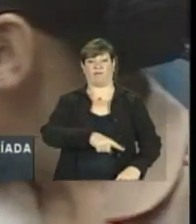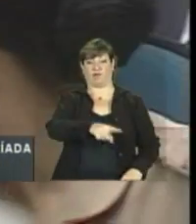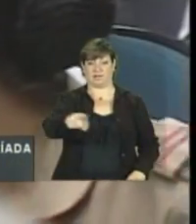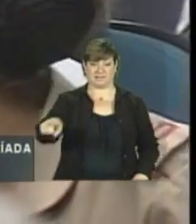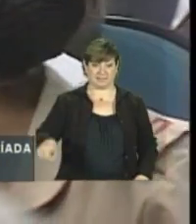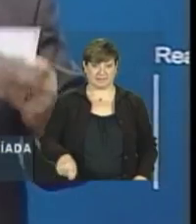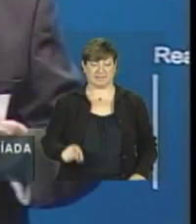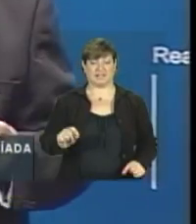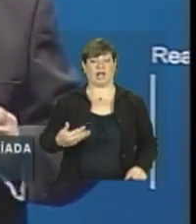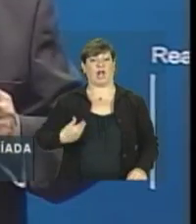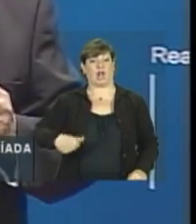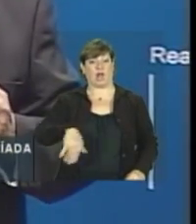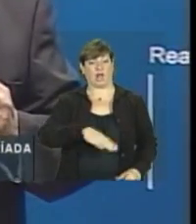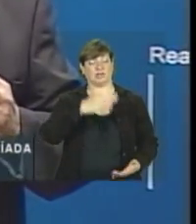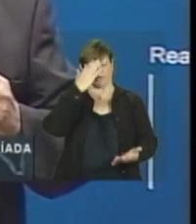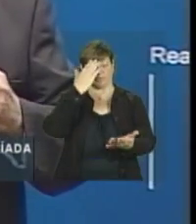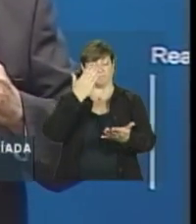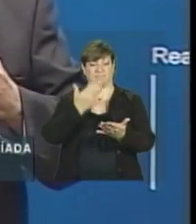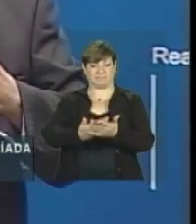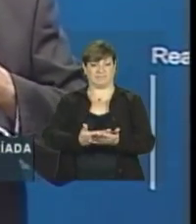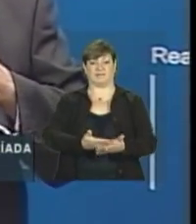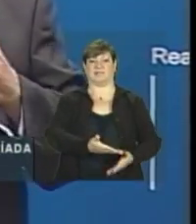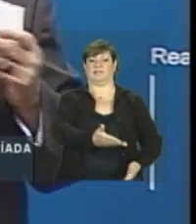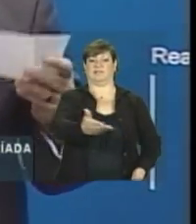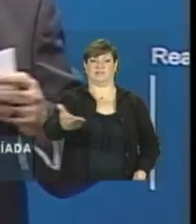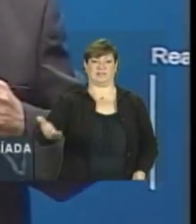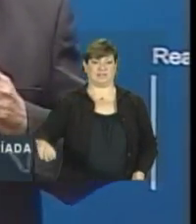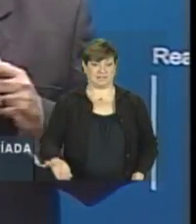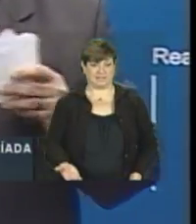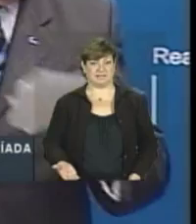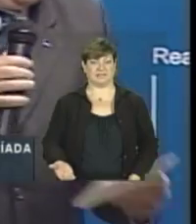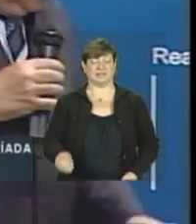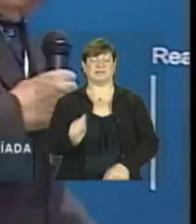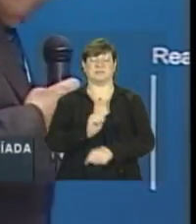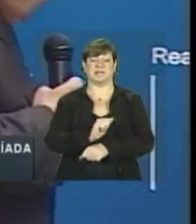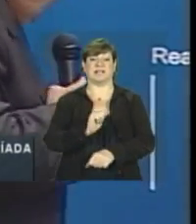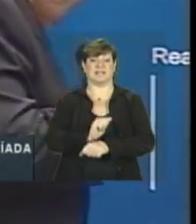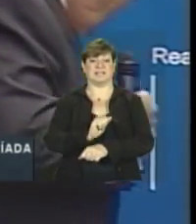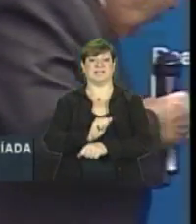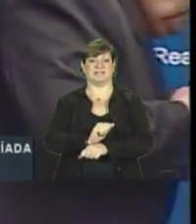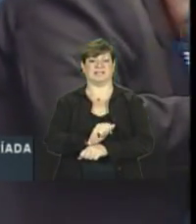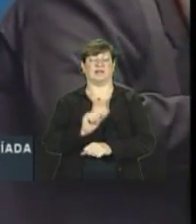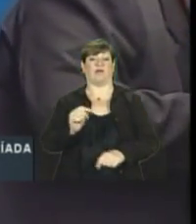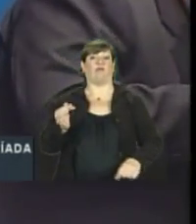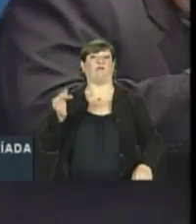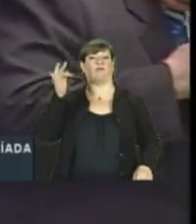Vocês, nós depositamos em vocês todas as nossas esperanças